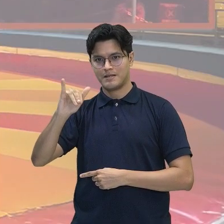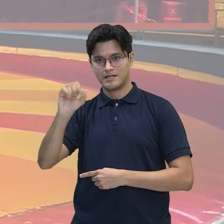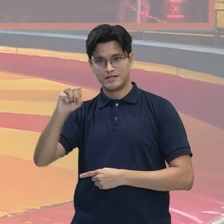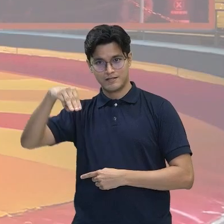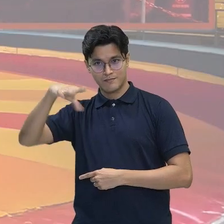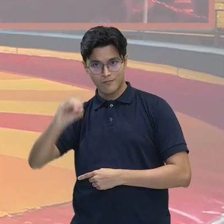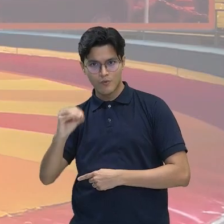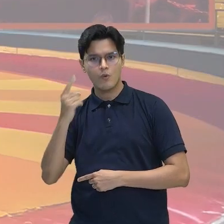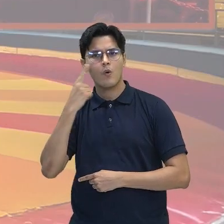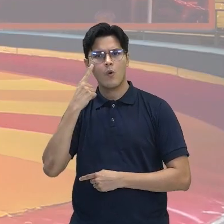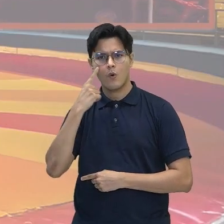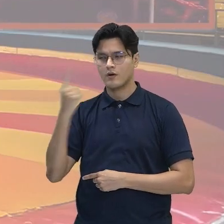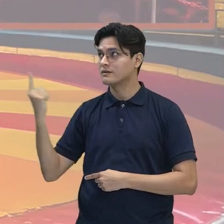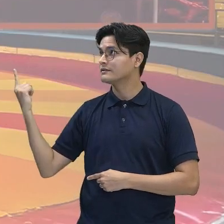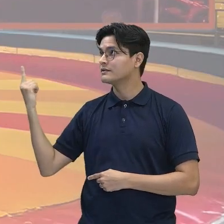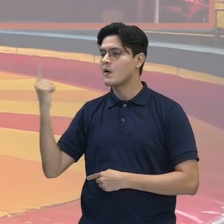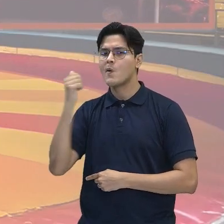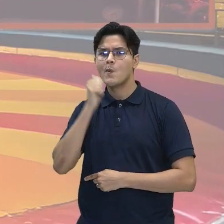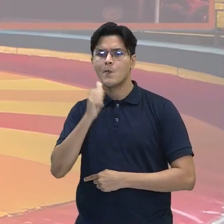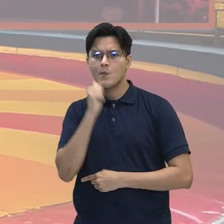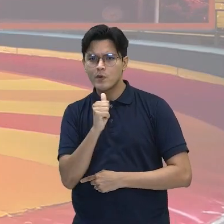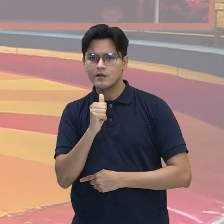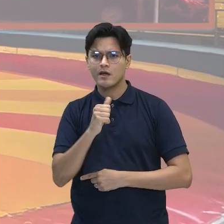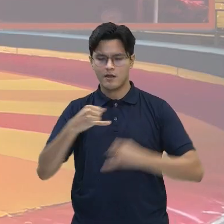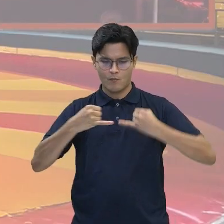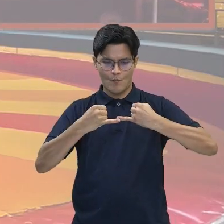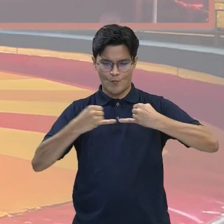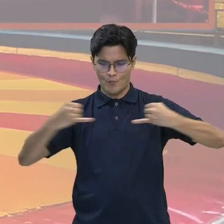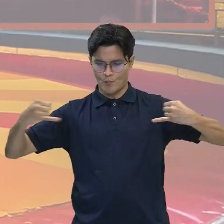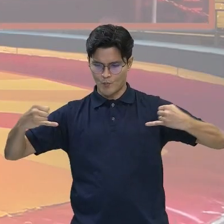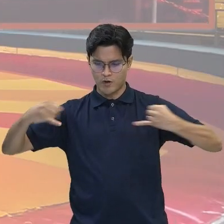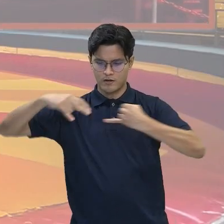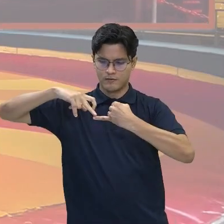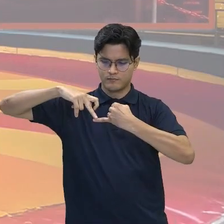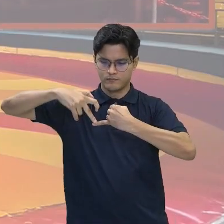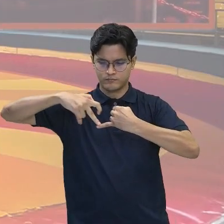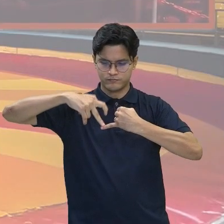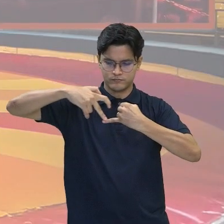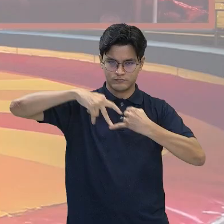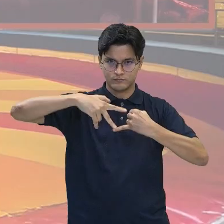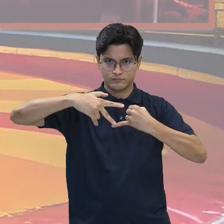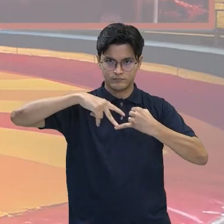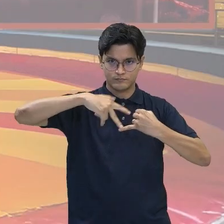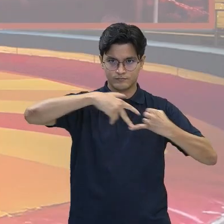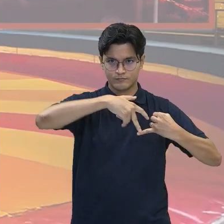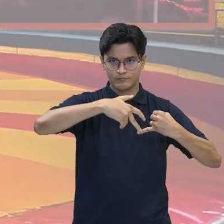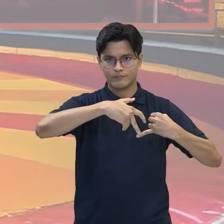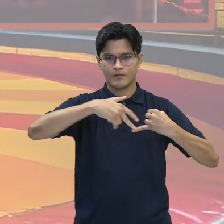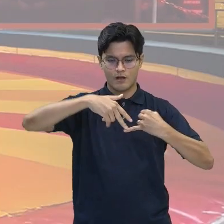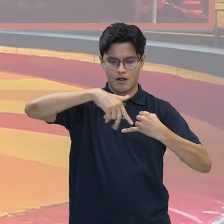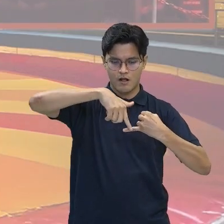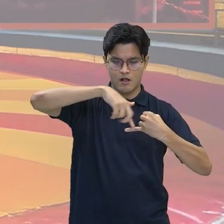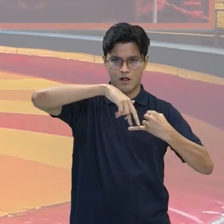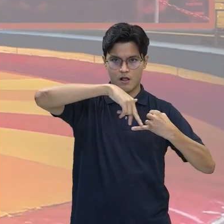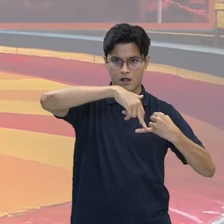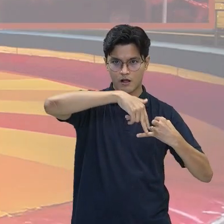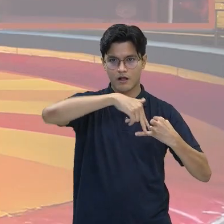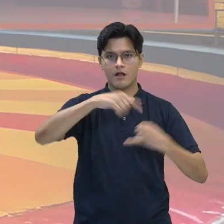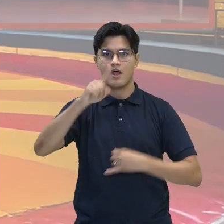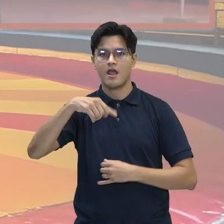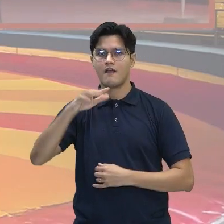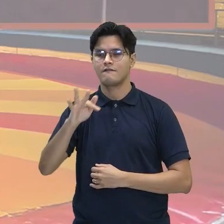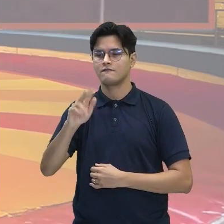se equilibrando numa corda bamba, que é chamada de quê? De funambulismo, que é andar, na verdade. Então, olha